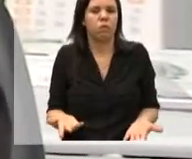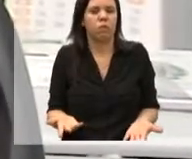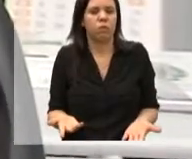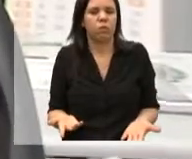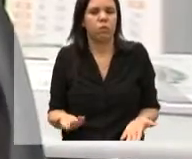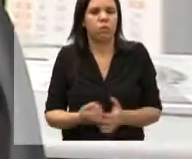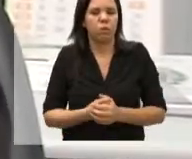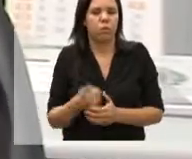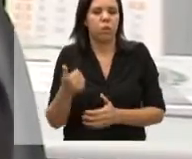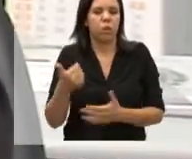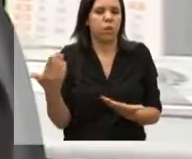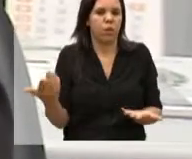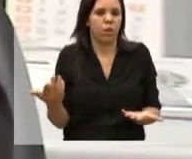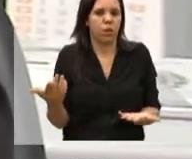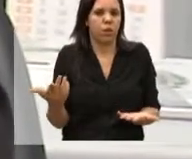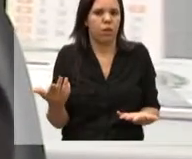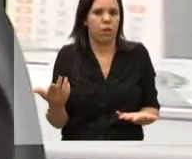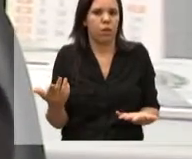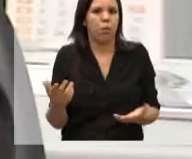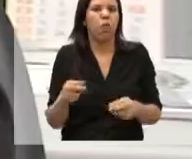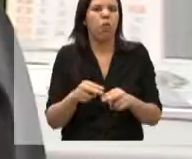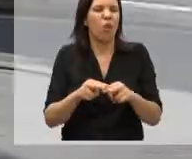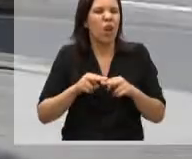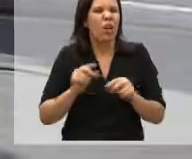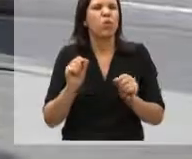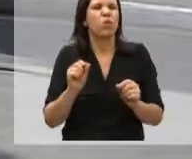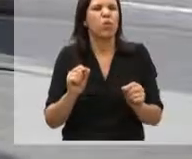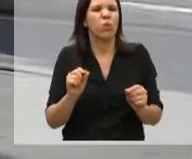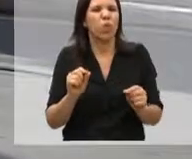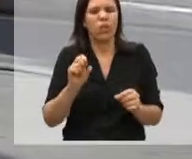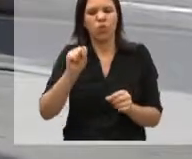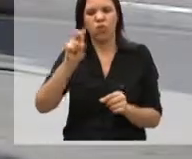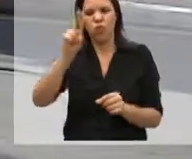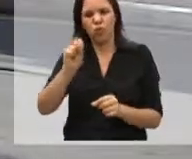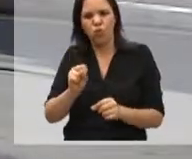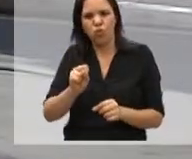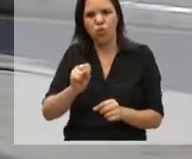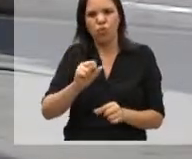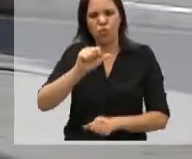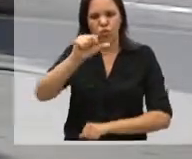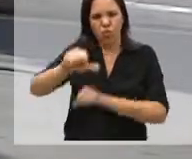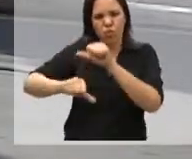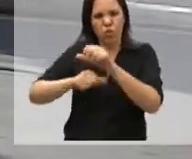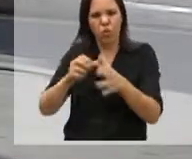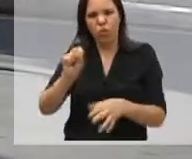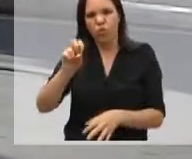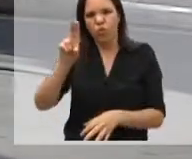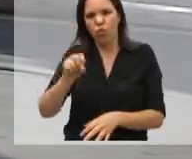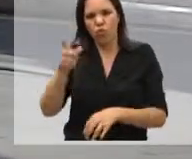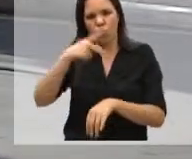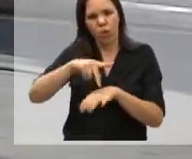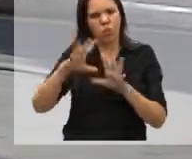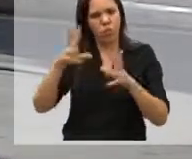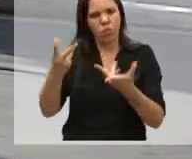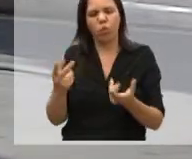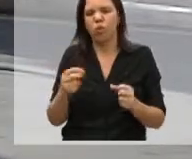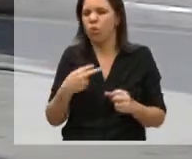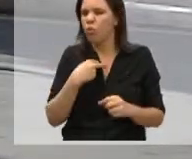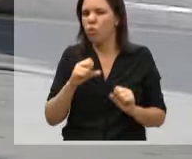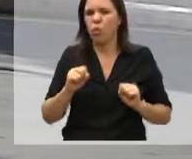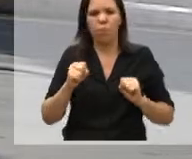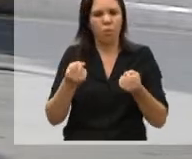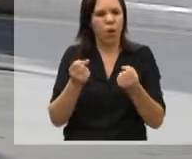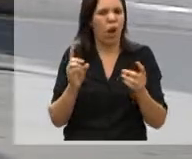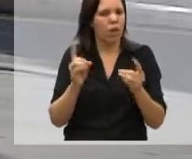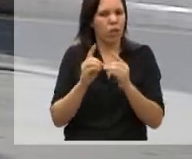sofre, primeiro, pela universalização do SUS, né, em todo o país, mas que não tem fôlego para